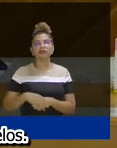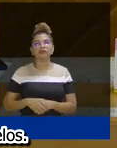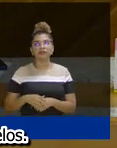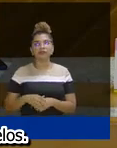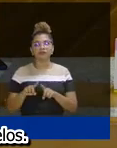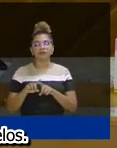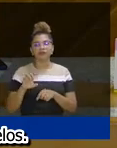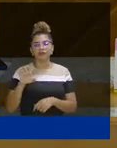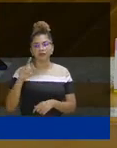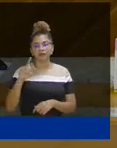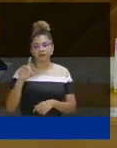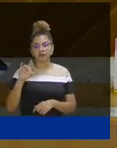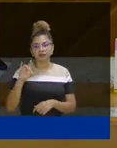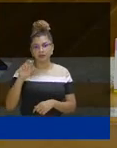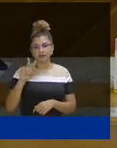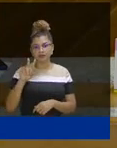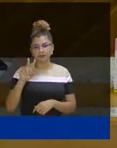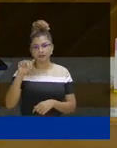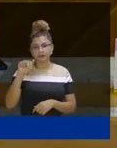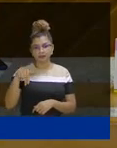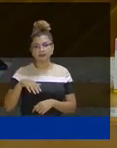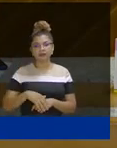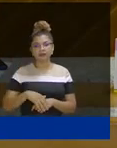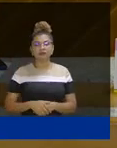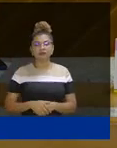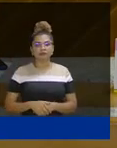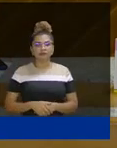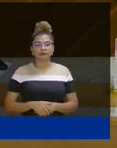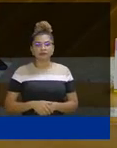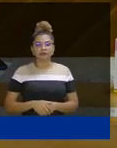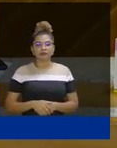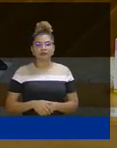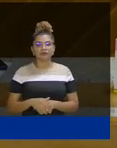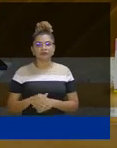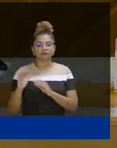Orlando Vasconcelos. Foi remetida ao TSE no dia